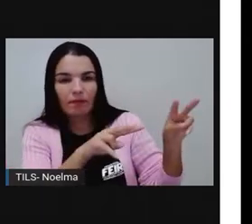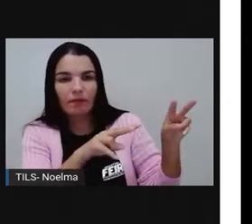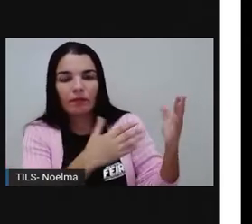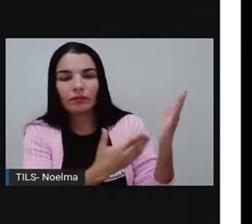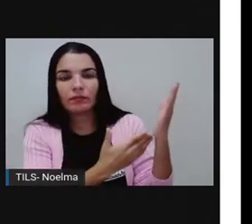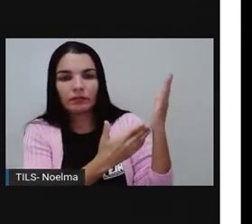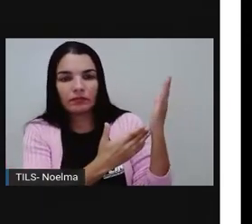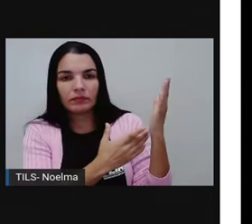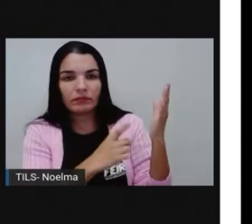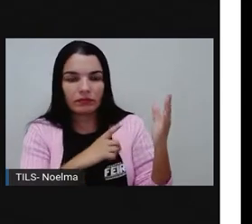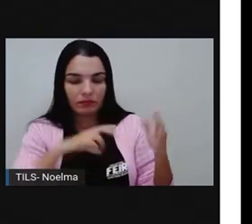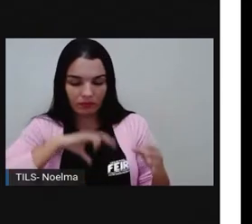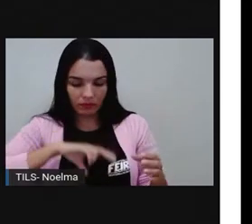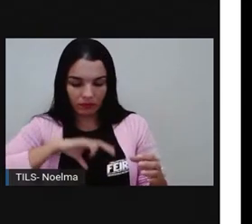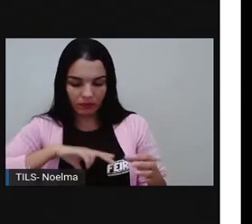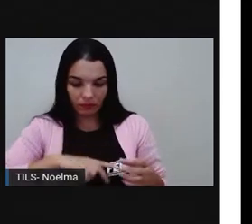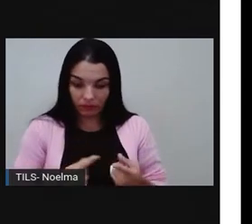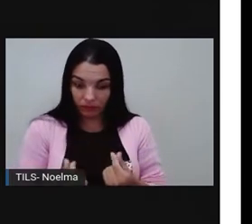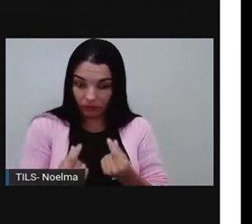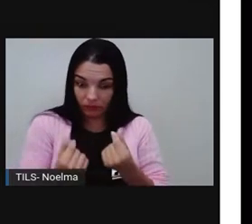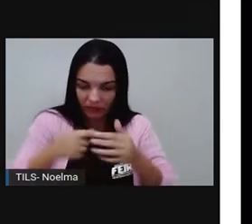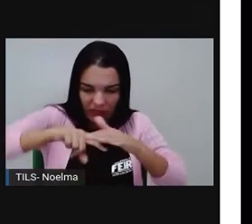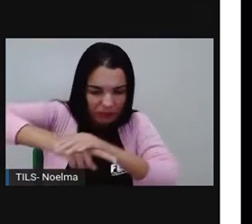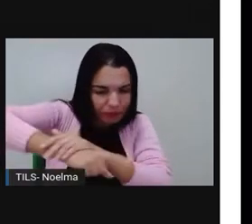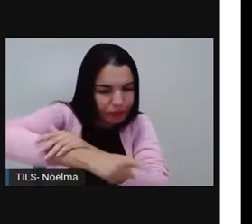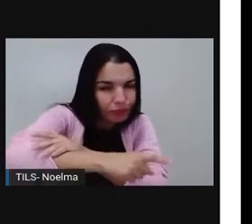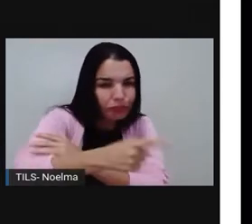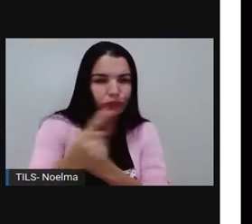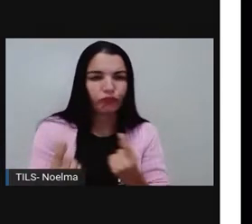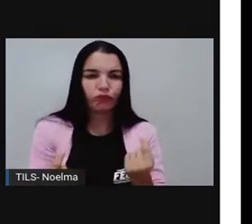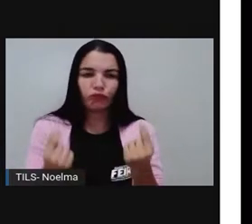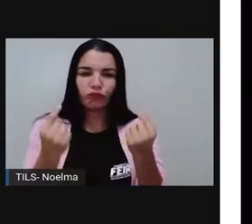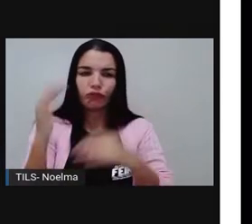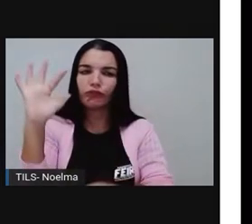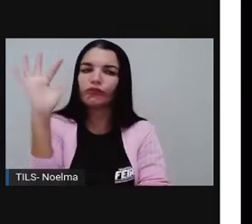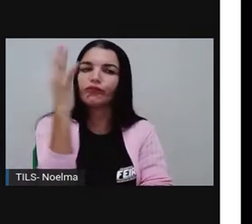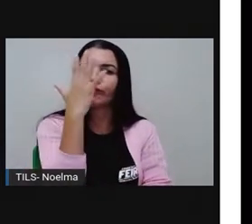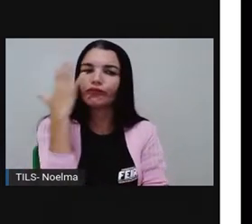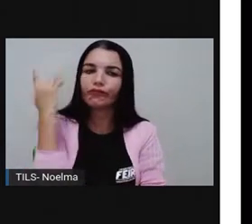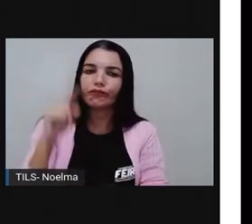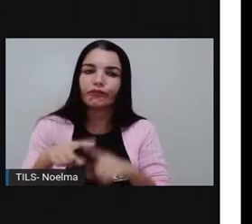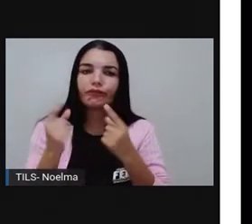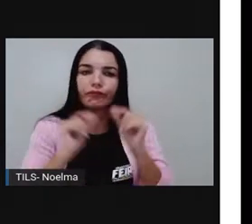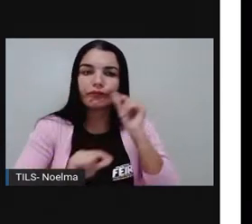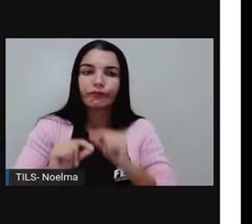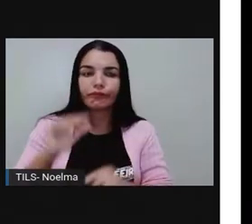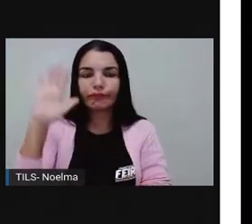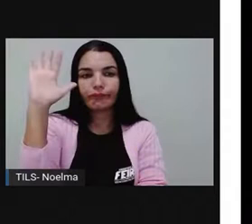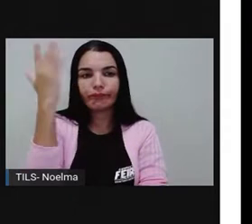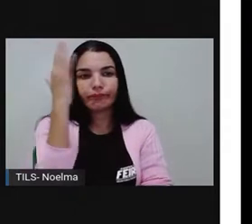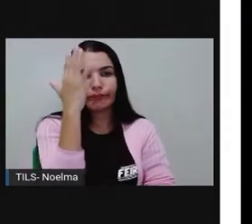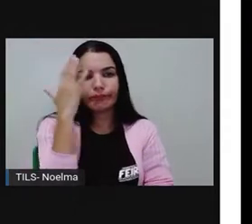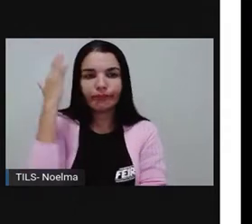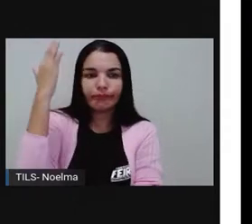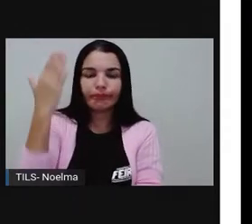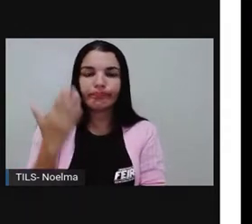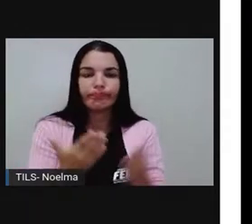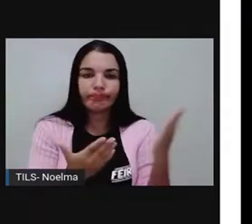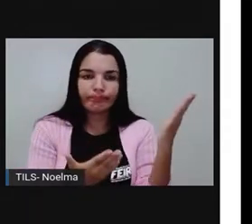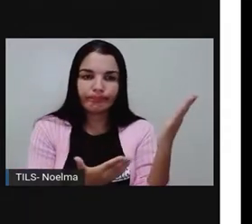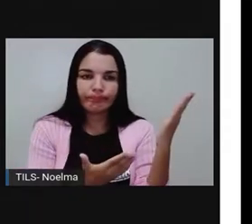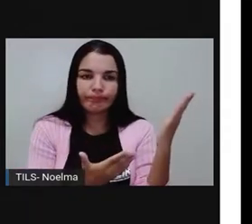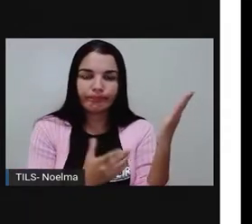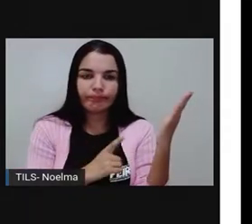naturais do Brasil para conseguir lucro. O primeiro item que Portugal explorou foi o pau-brasil, extraído das